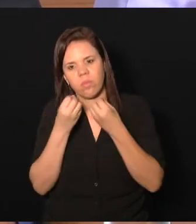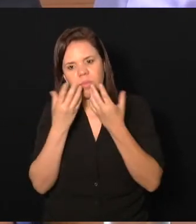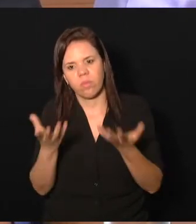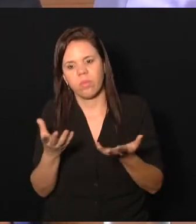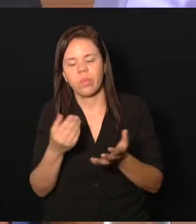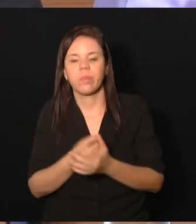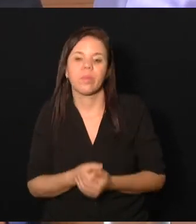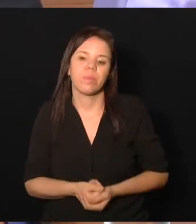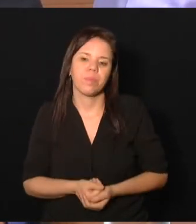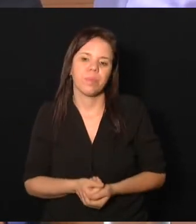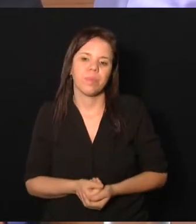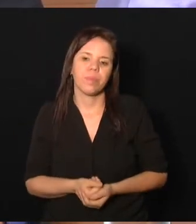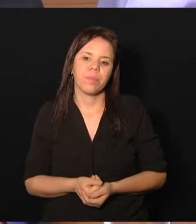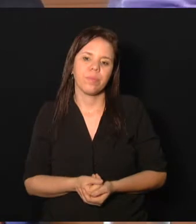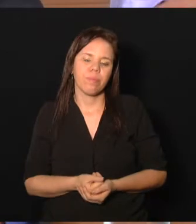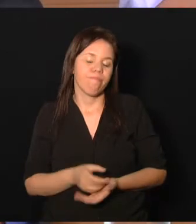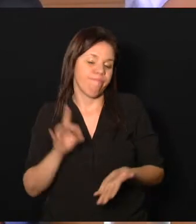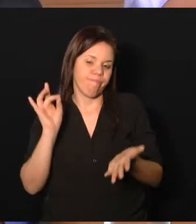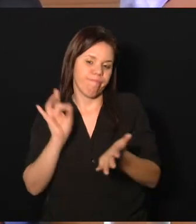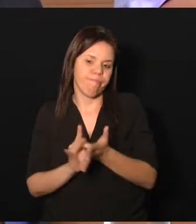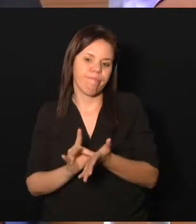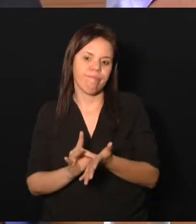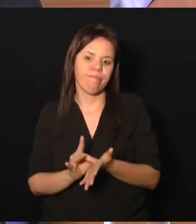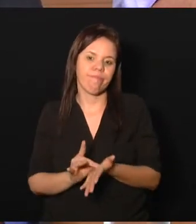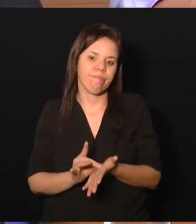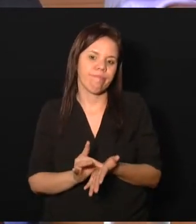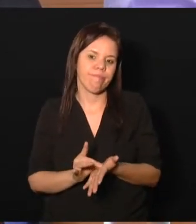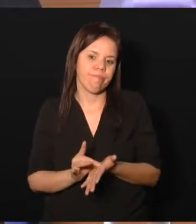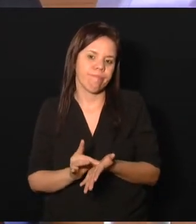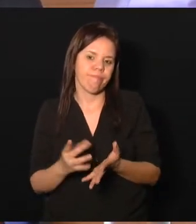que, sinceramente,